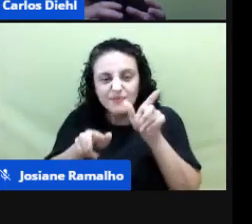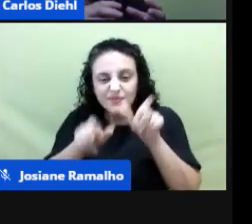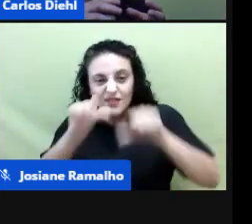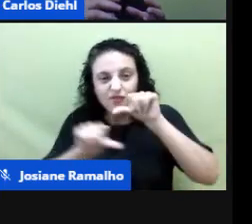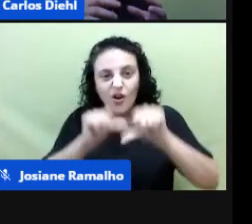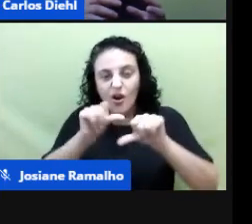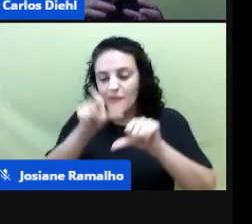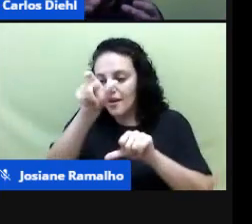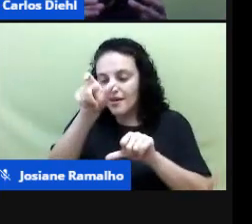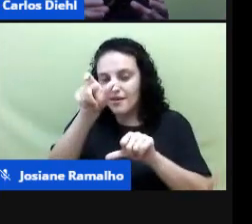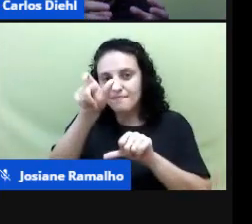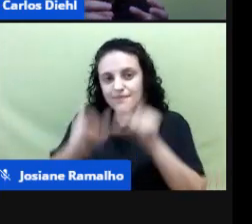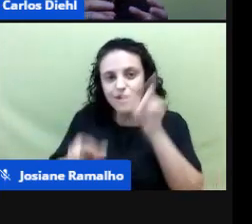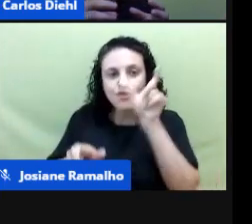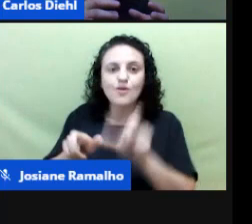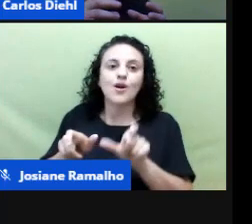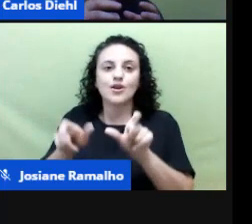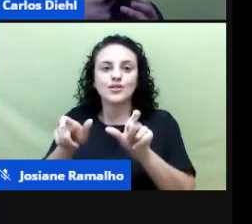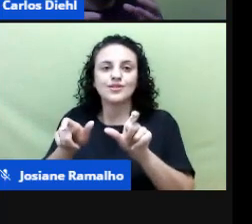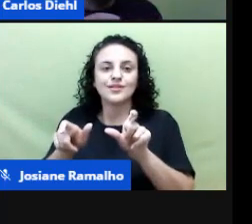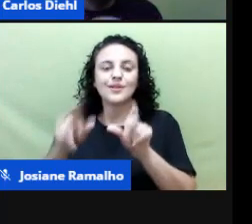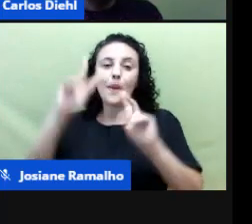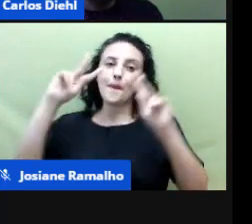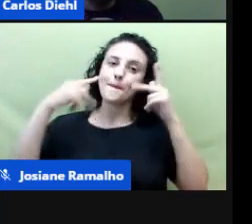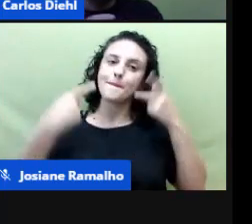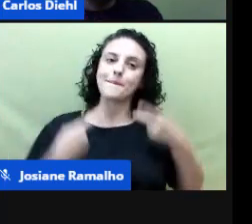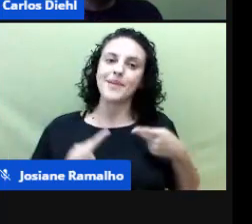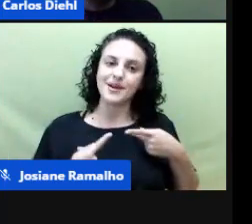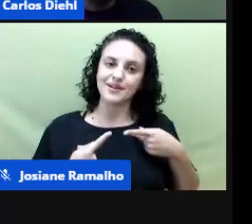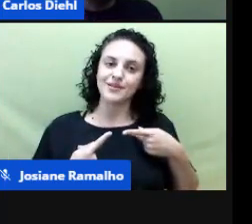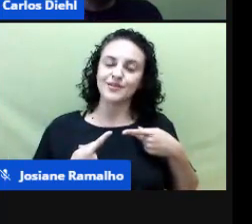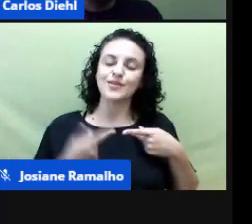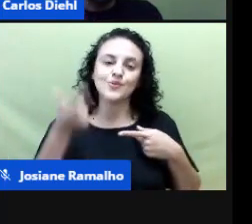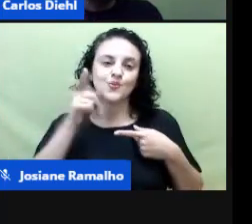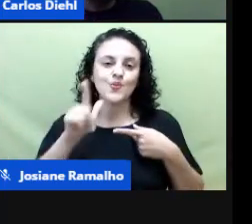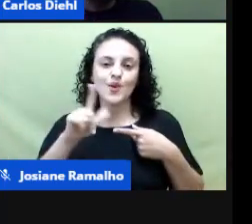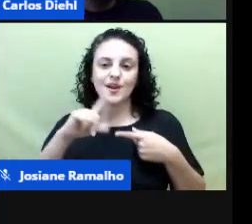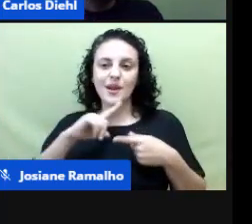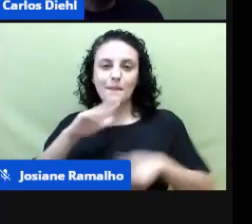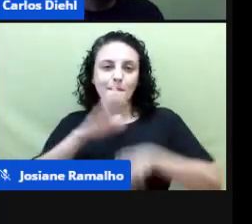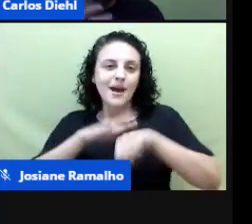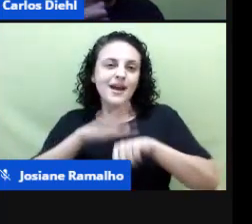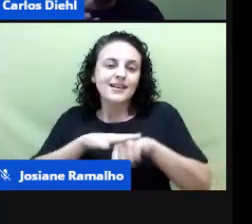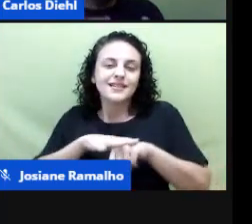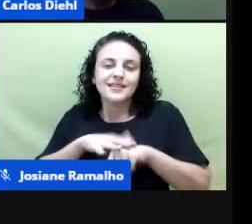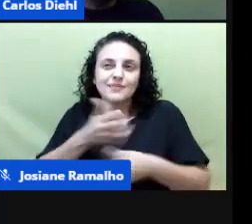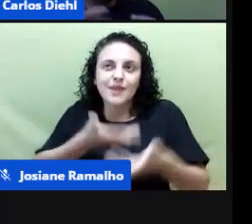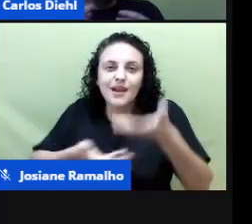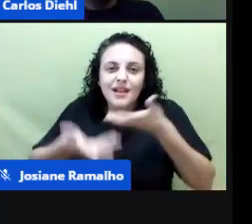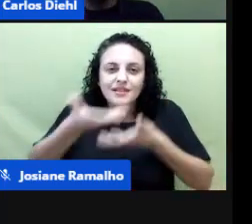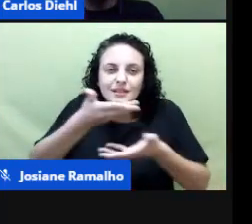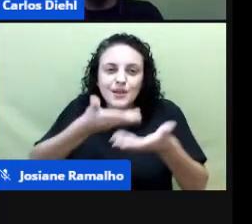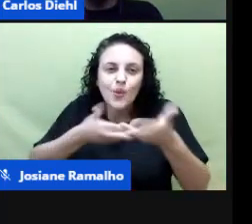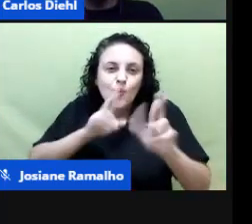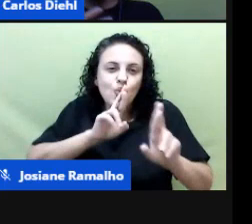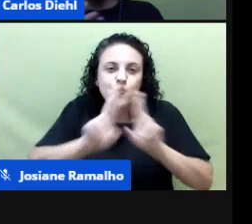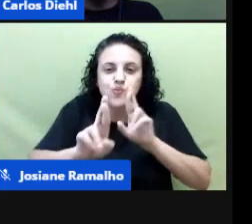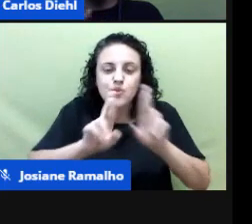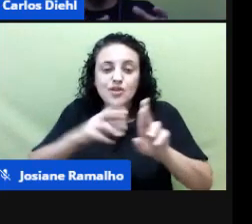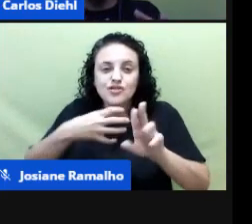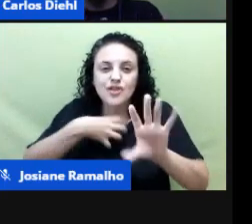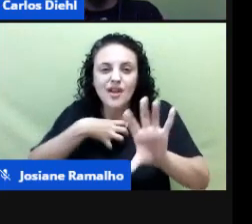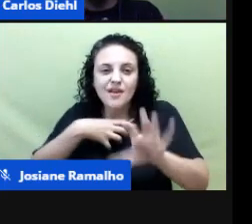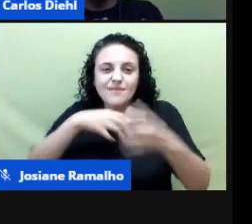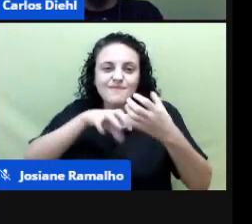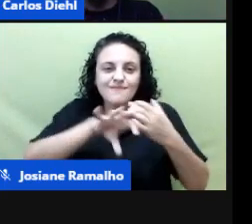humanos ali, e a gente tem uma relação de empatia com esse personagem. Esse documentário foi muito premiado,